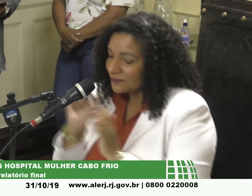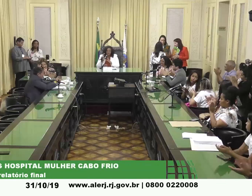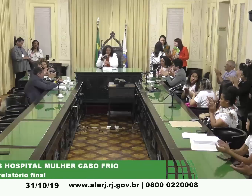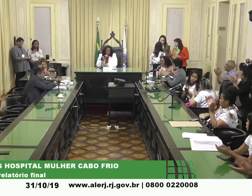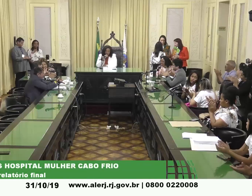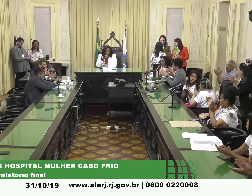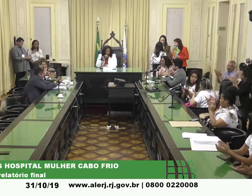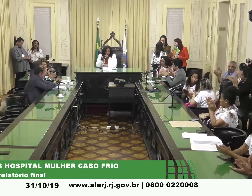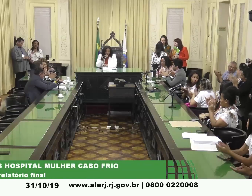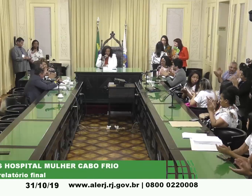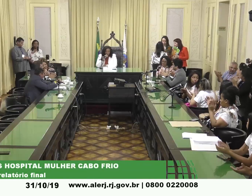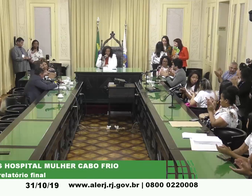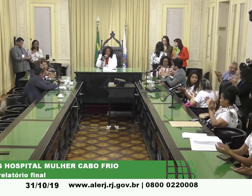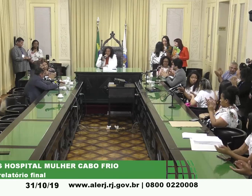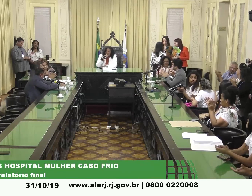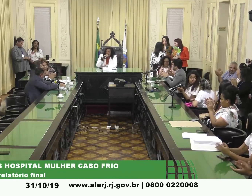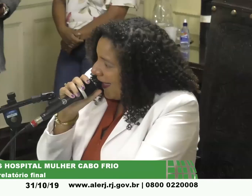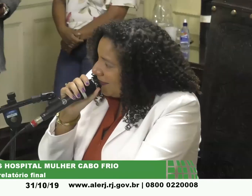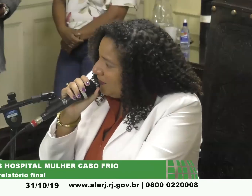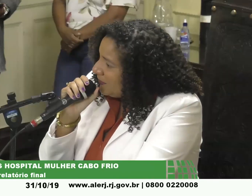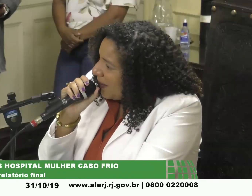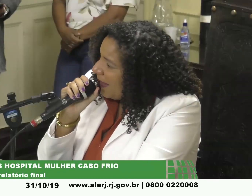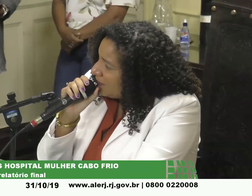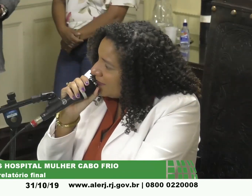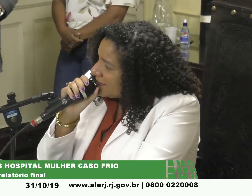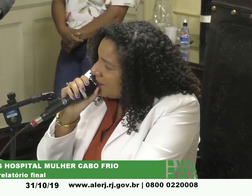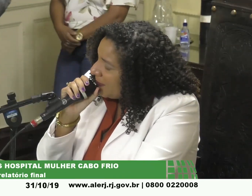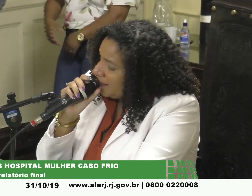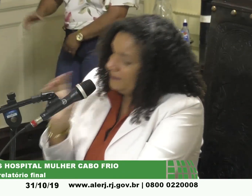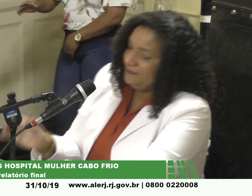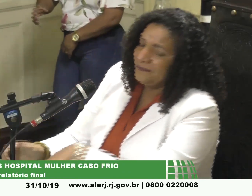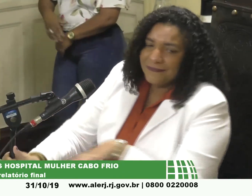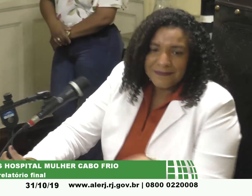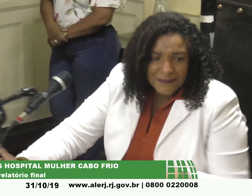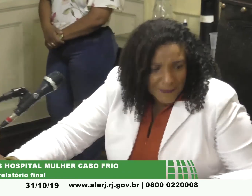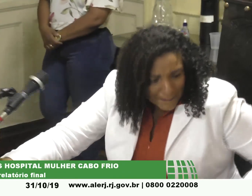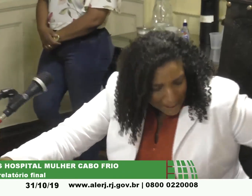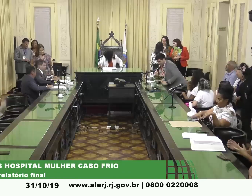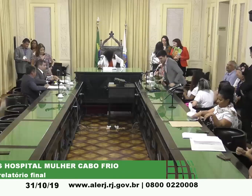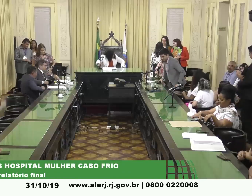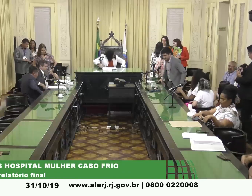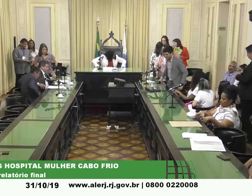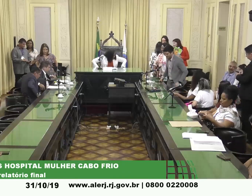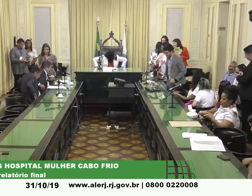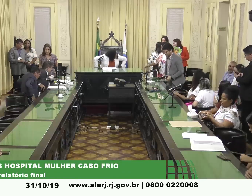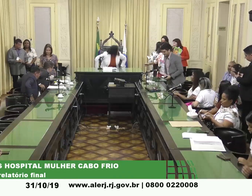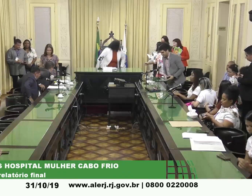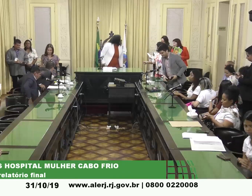Dou por encerrado o trabalho dessa CPI. Parabéns.